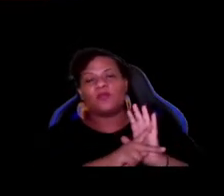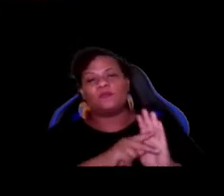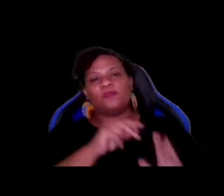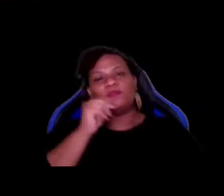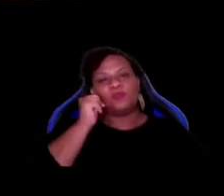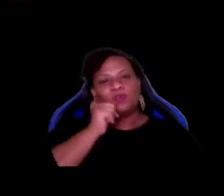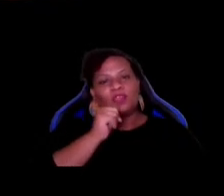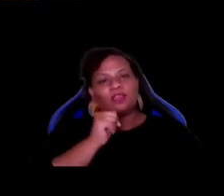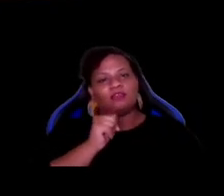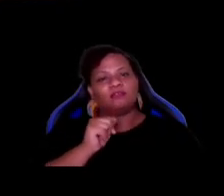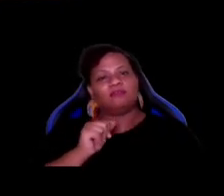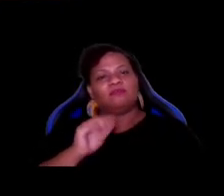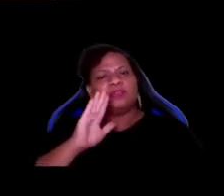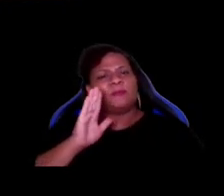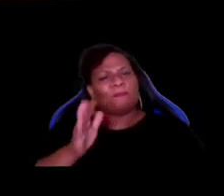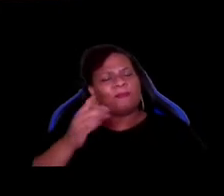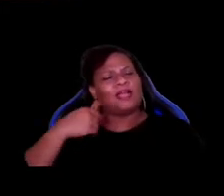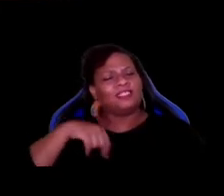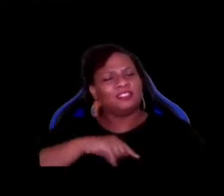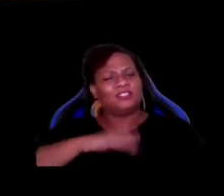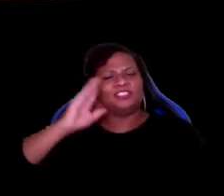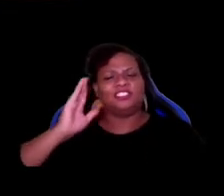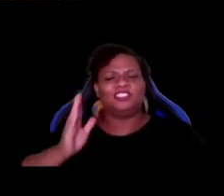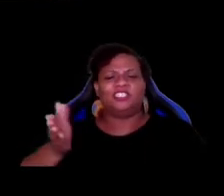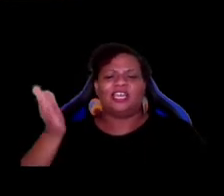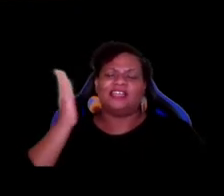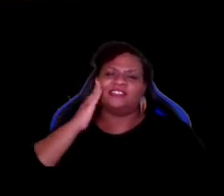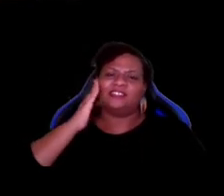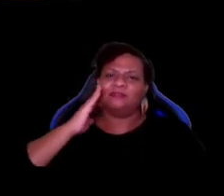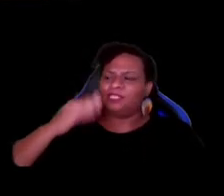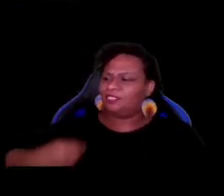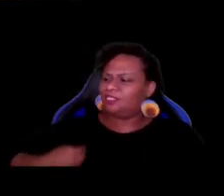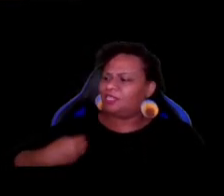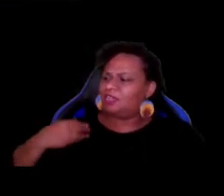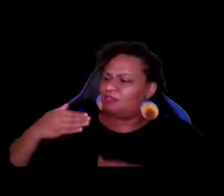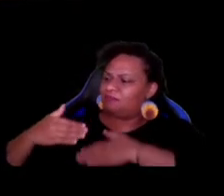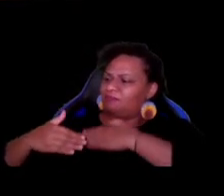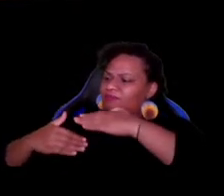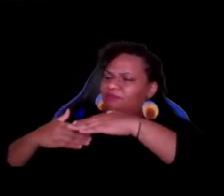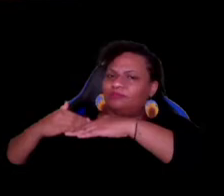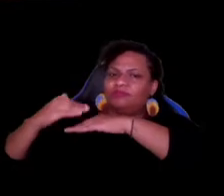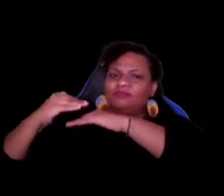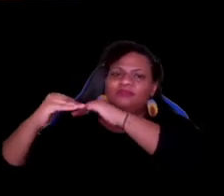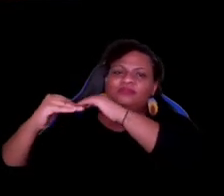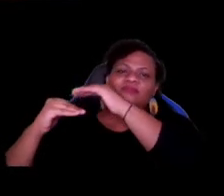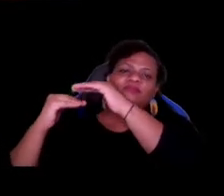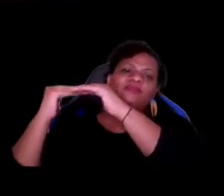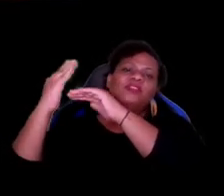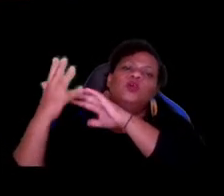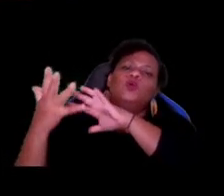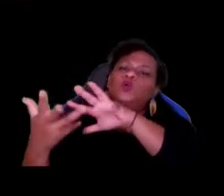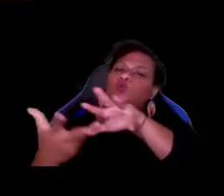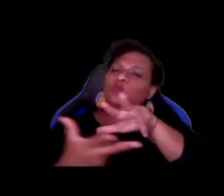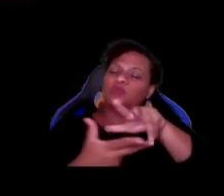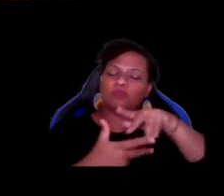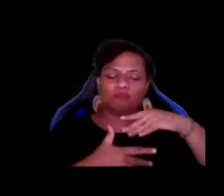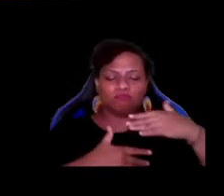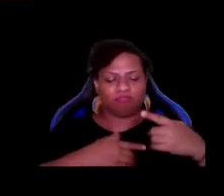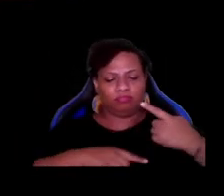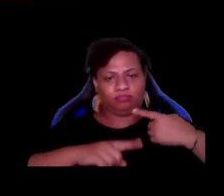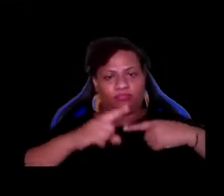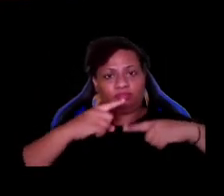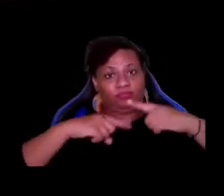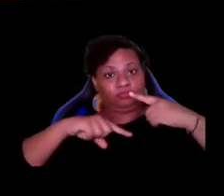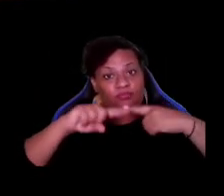a gente já vem evoluindo, né? O mundo vem evoluindo, vai trazendo essa evolução, e se nós fizermos